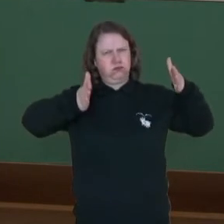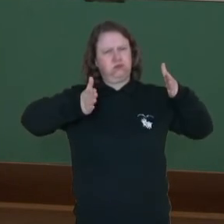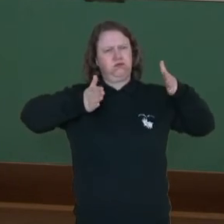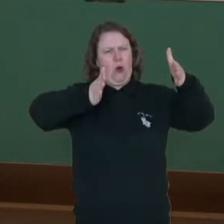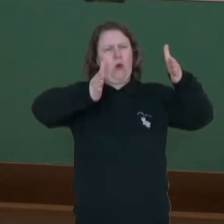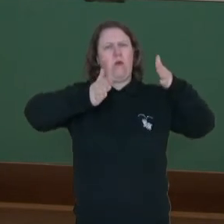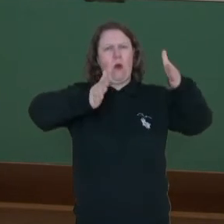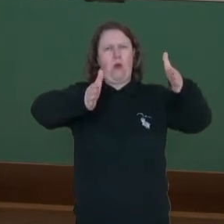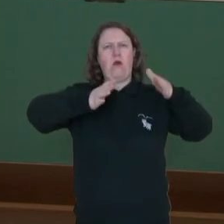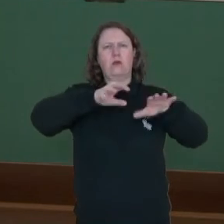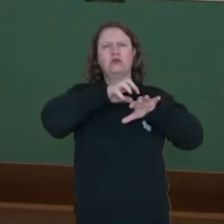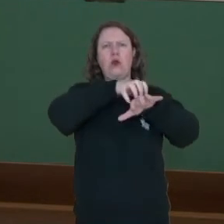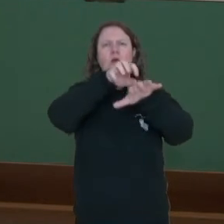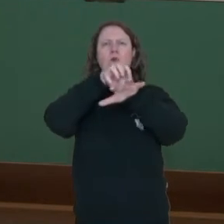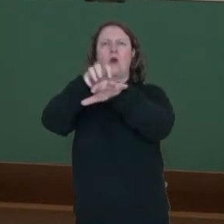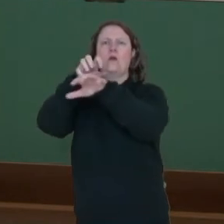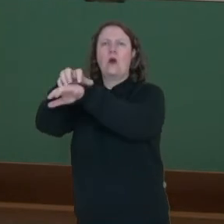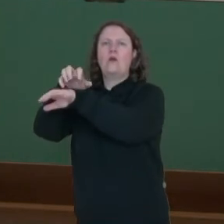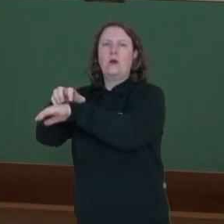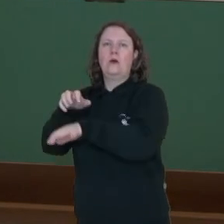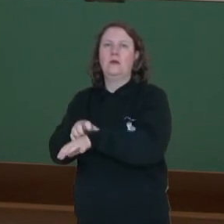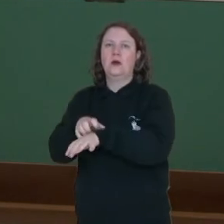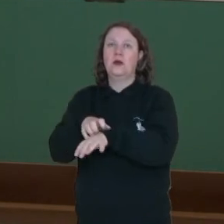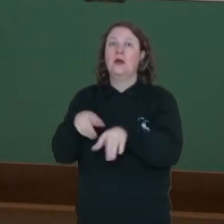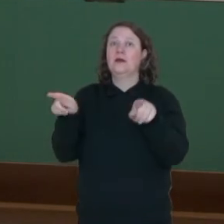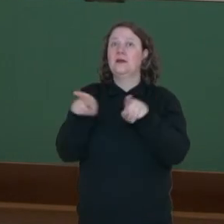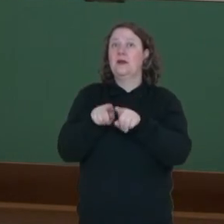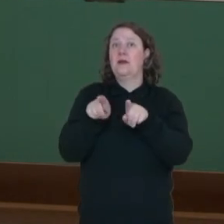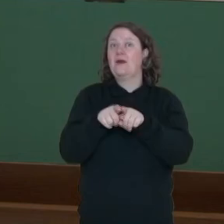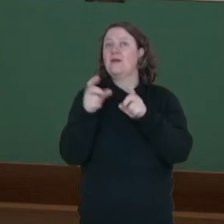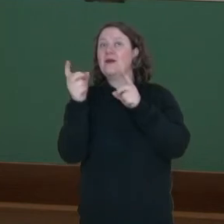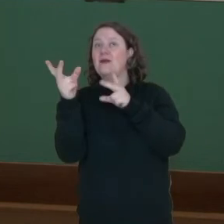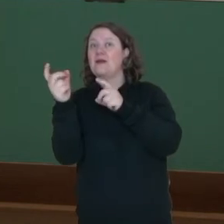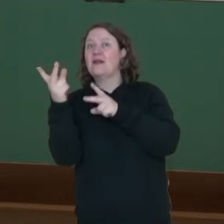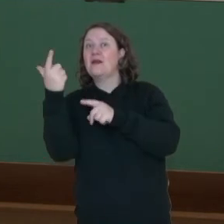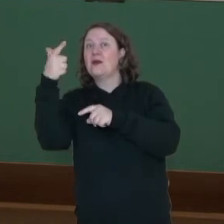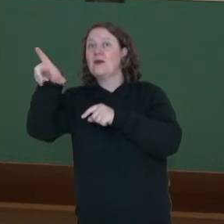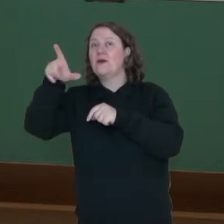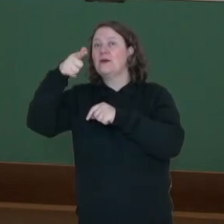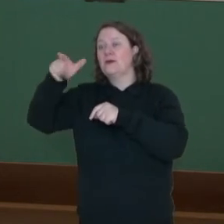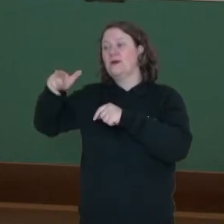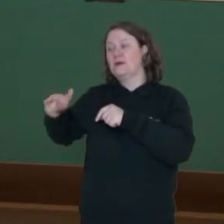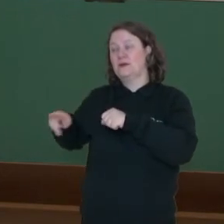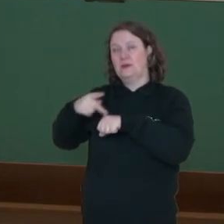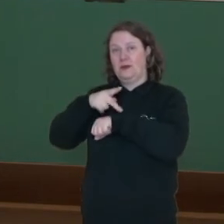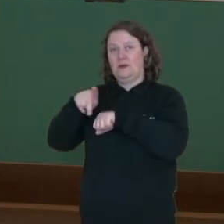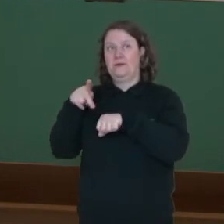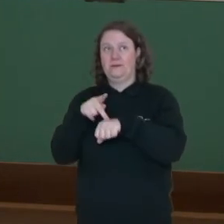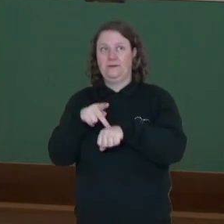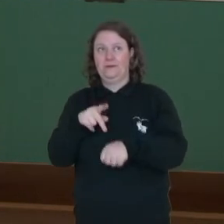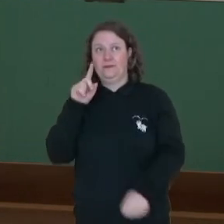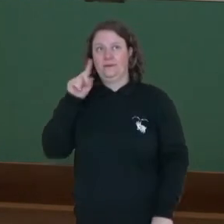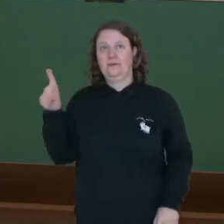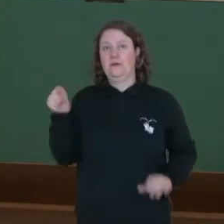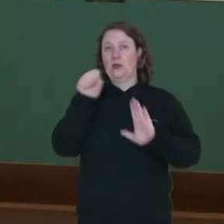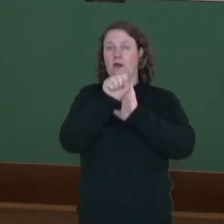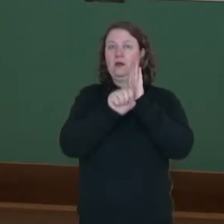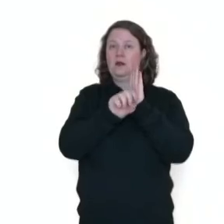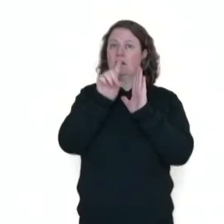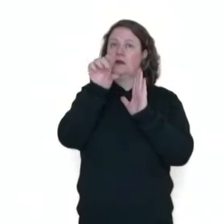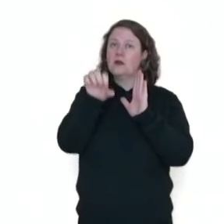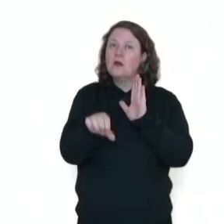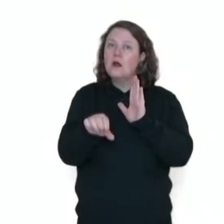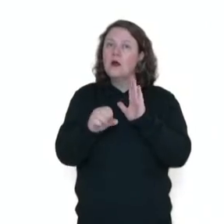no interior para que fosse exportada, né? E aqui no século XIX, portanto, foram criadas dezenas